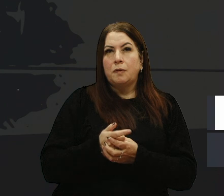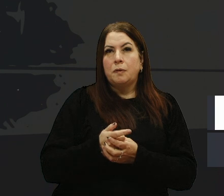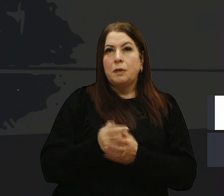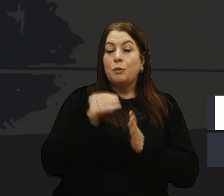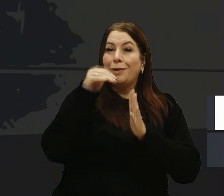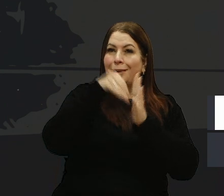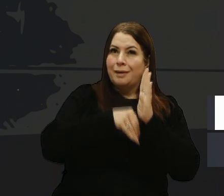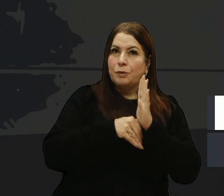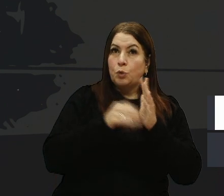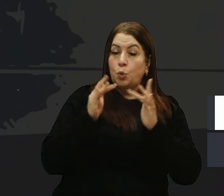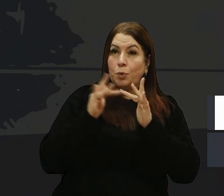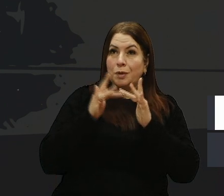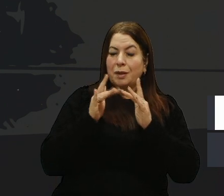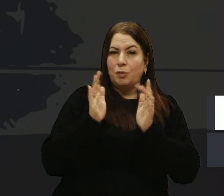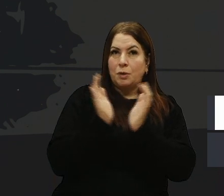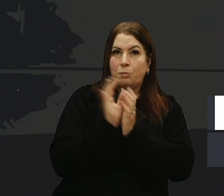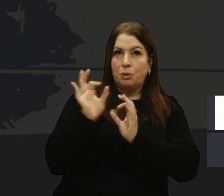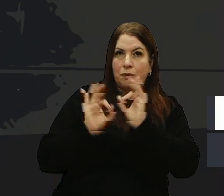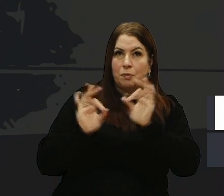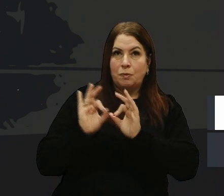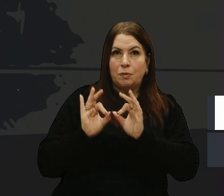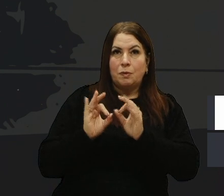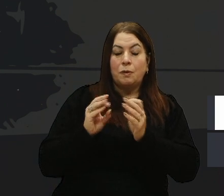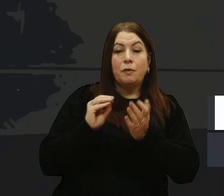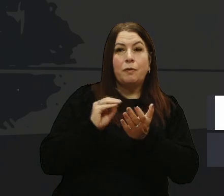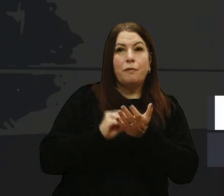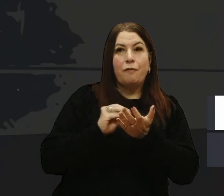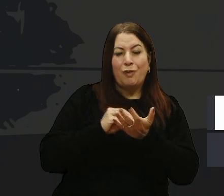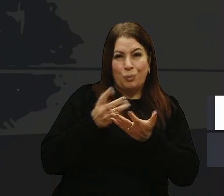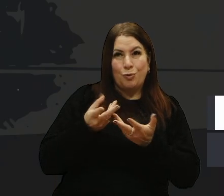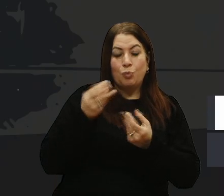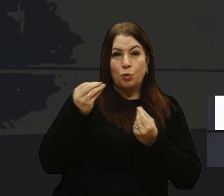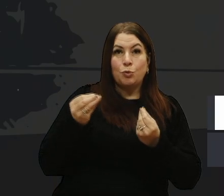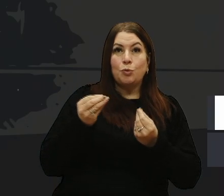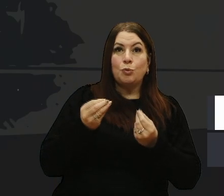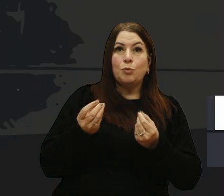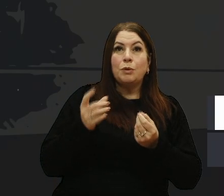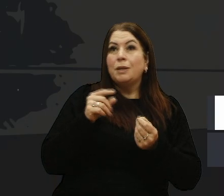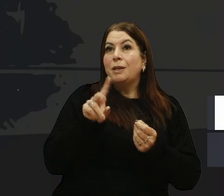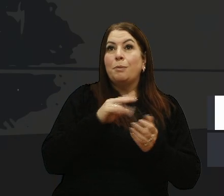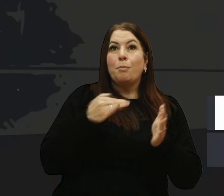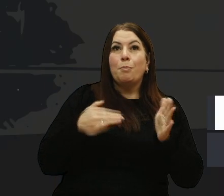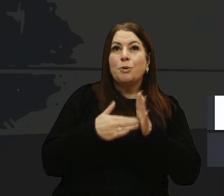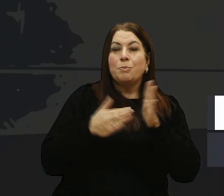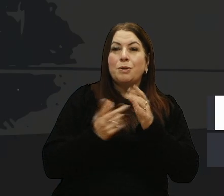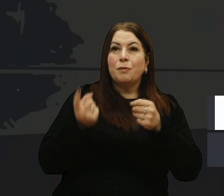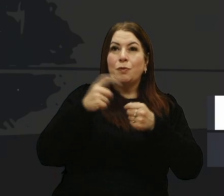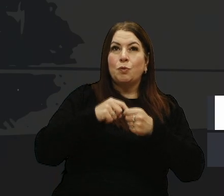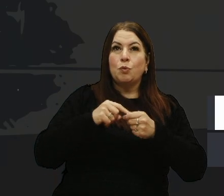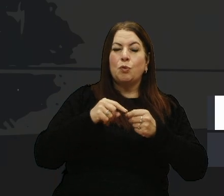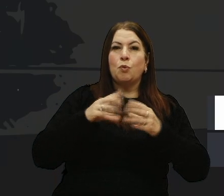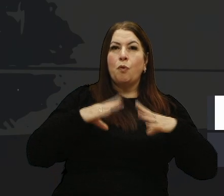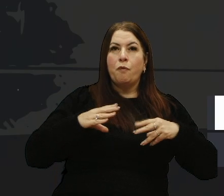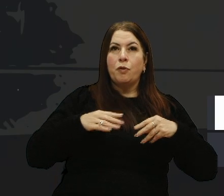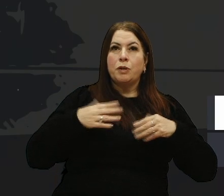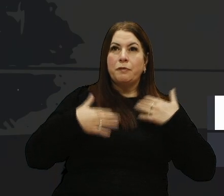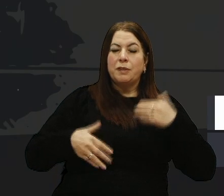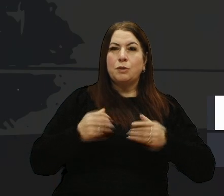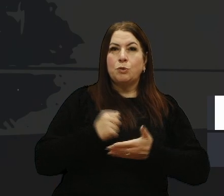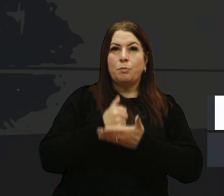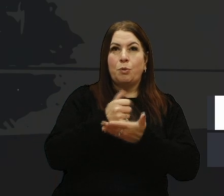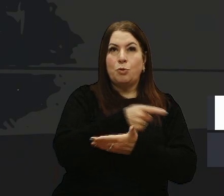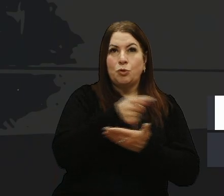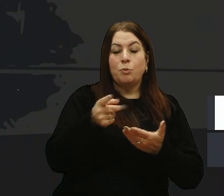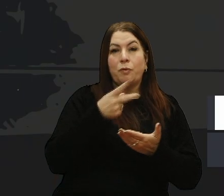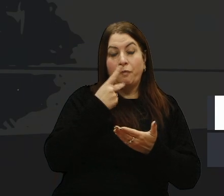declínio. O contato com a equipe organizadora também foi um dos pontos fracos, e o que impede o retorno é o conforto físico e a gestão, o suporte, no caso que,